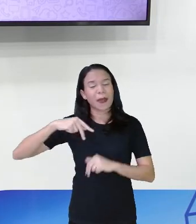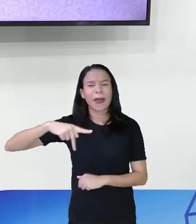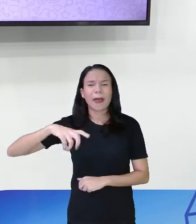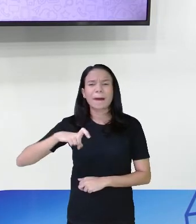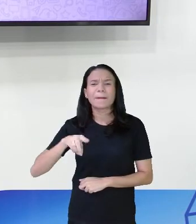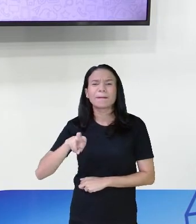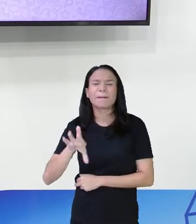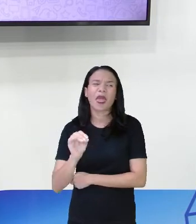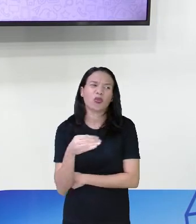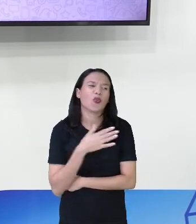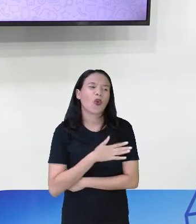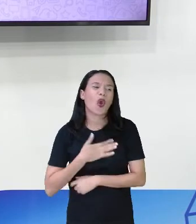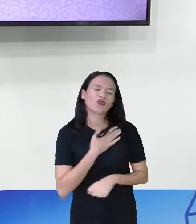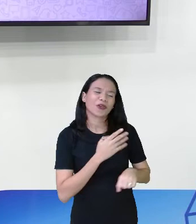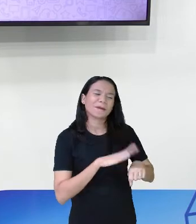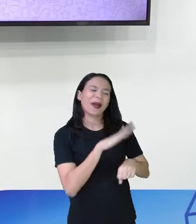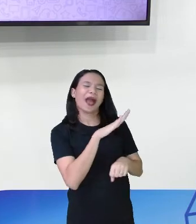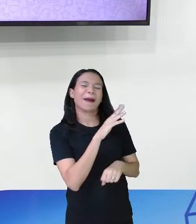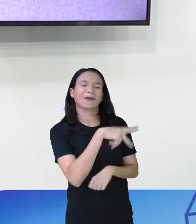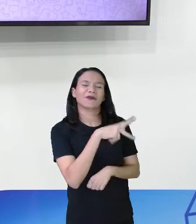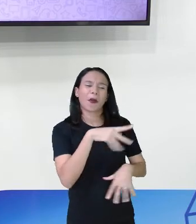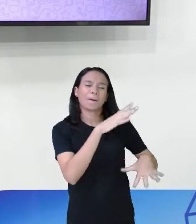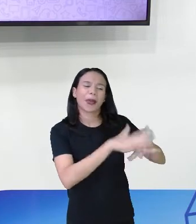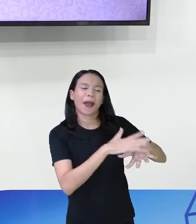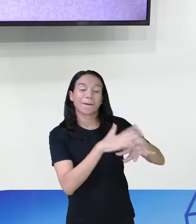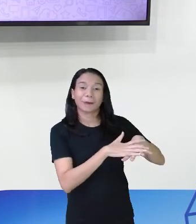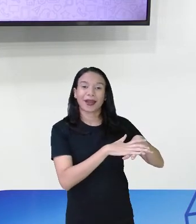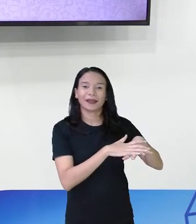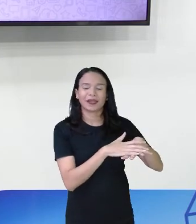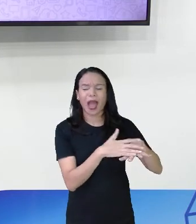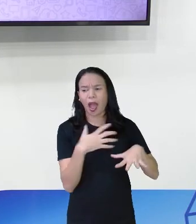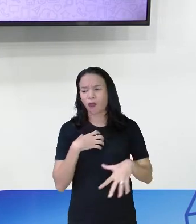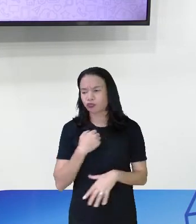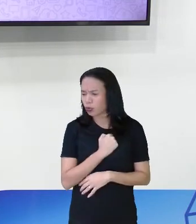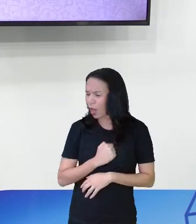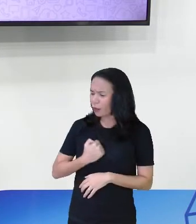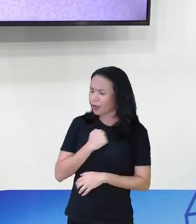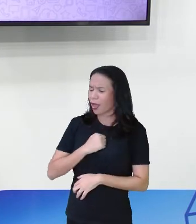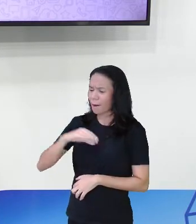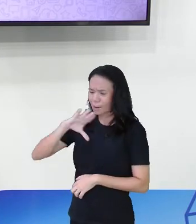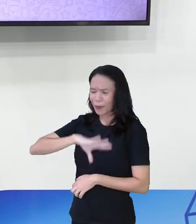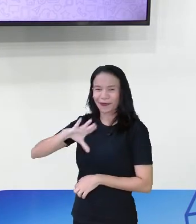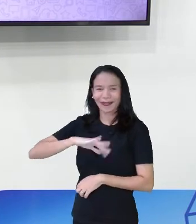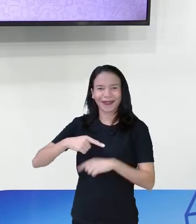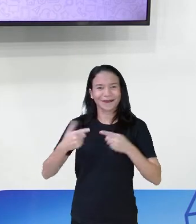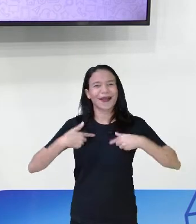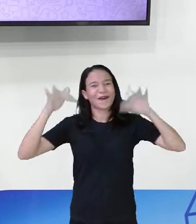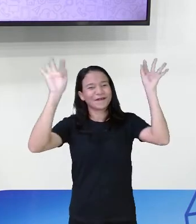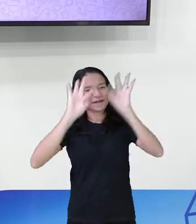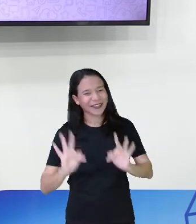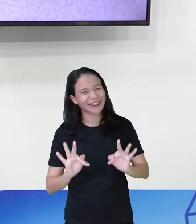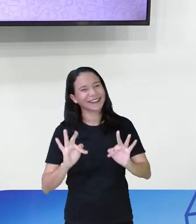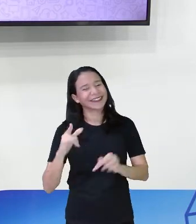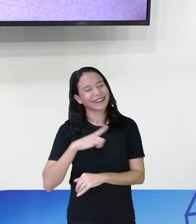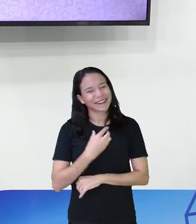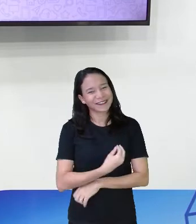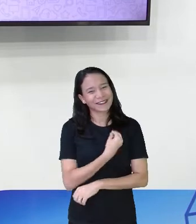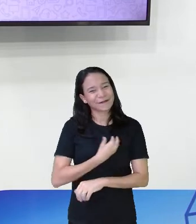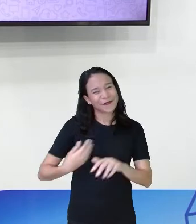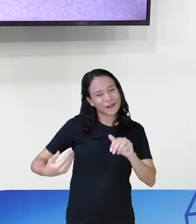aquela quedinha com a professora Kedma, com matemática. Aí eu sinto falta dele, mas ele chegou e eu estou muito feliz, Pedro, com a